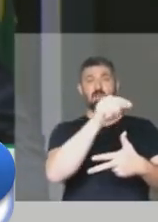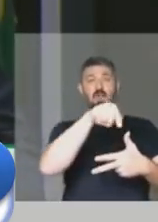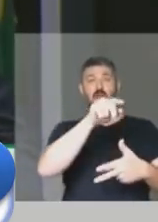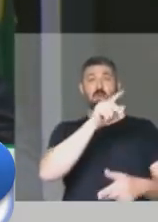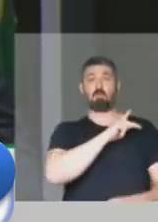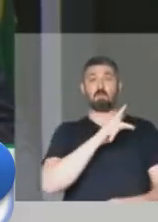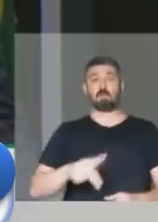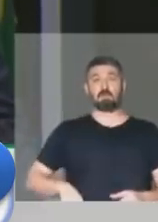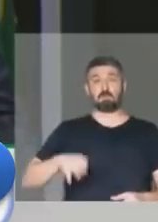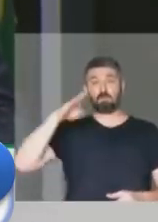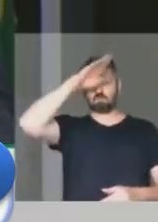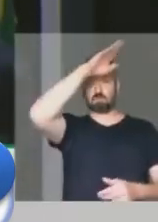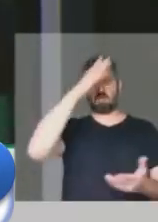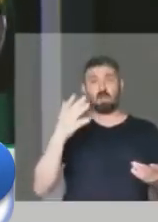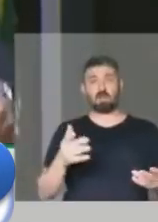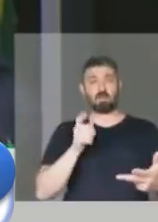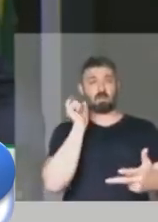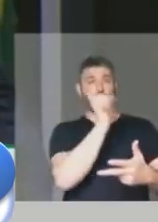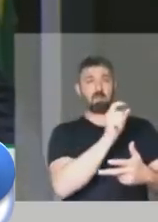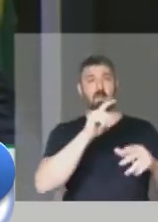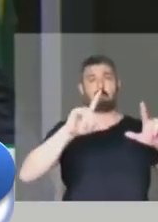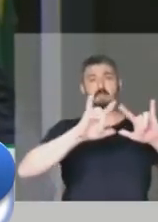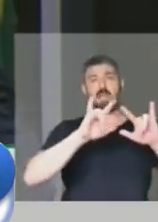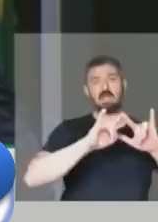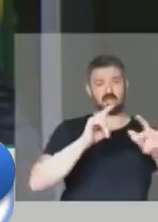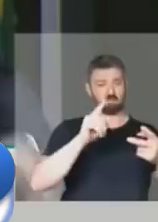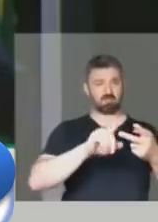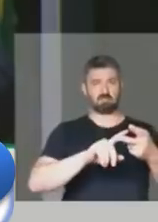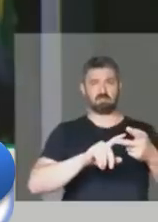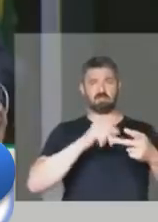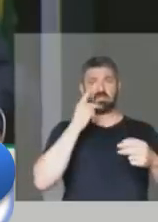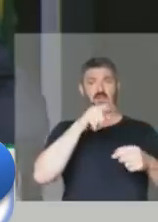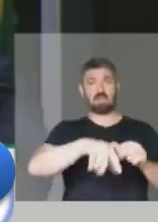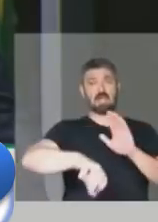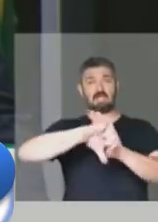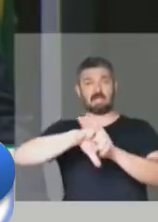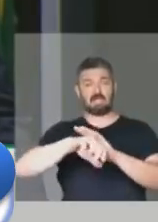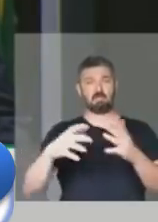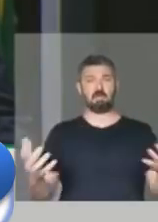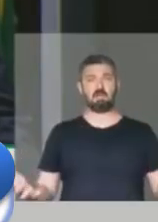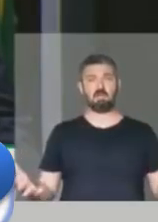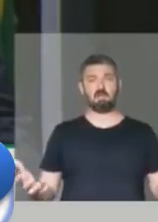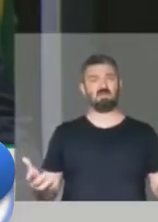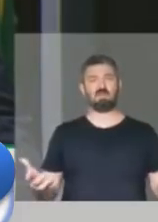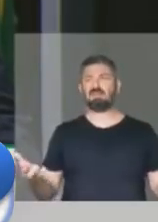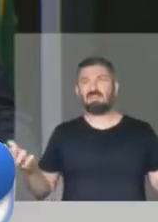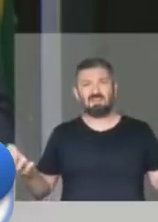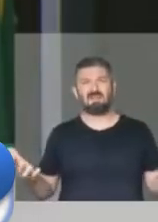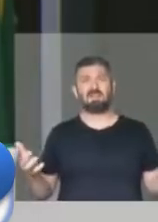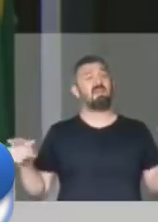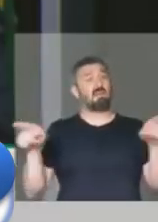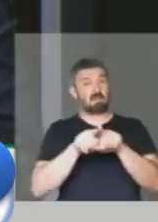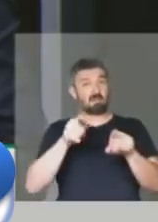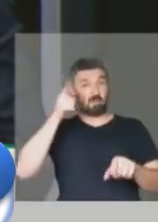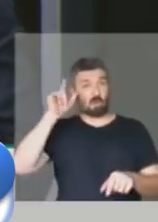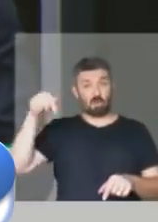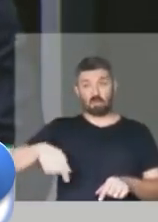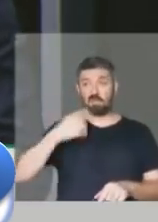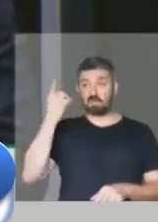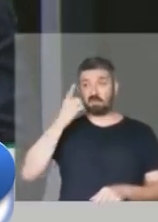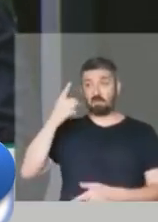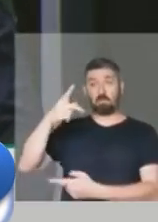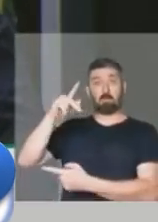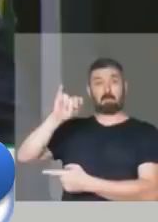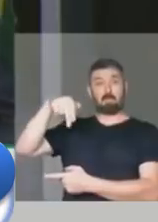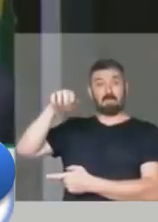República, chamando de miliciano, associando ao crime organizado. Inclusive ontem aqui o deputado